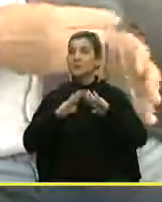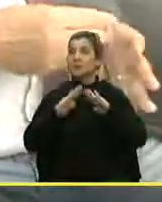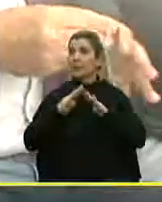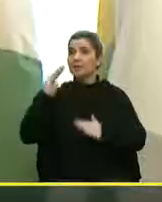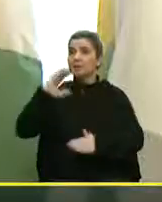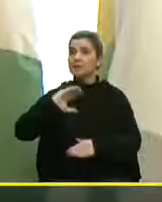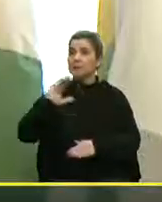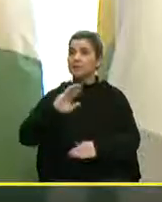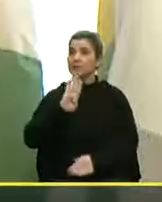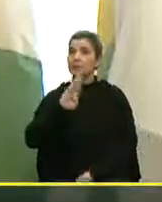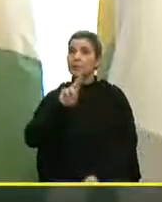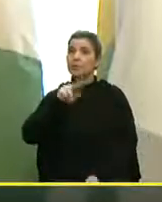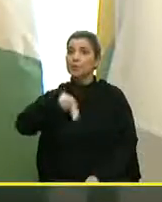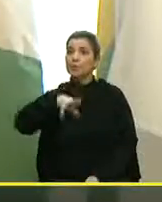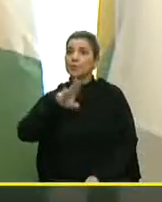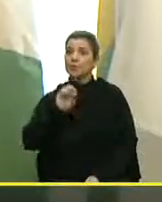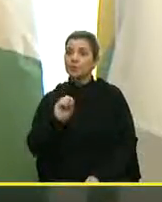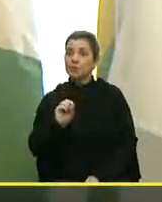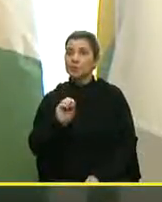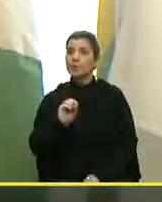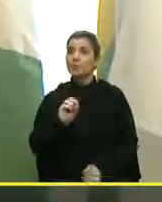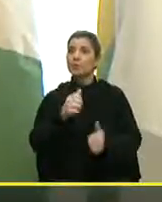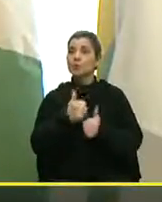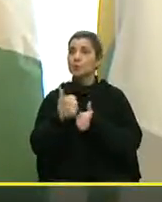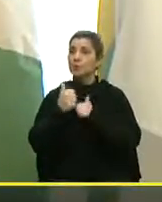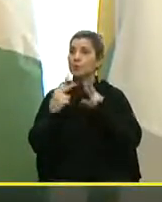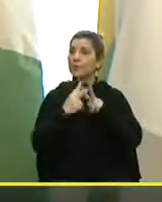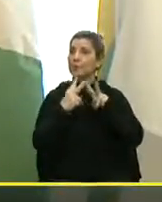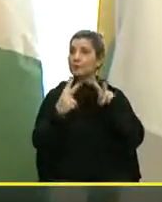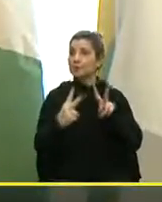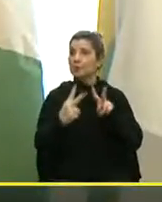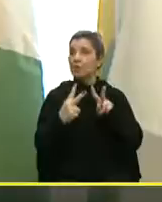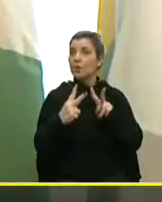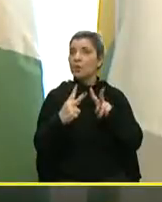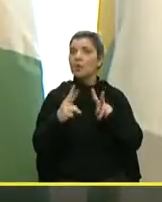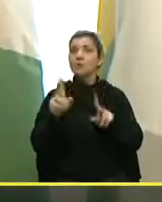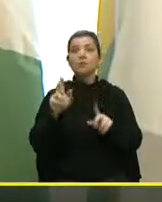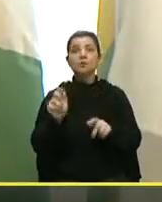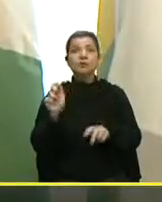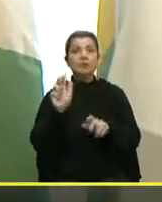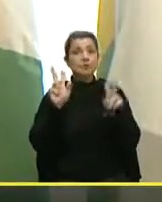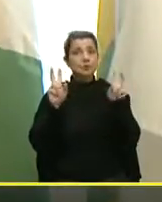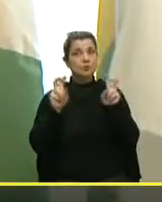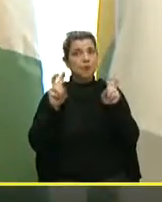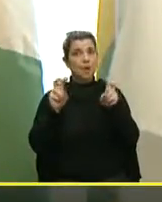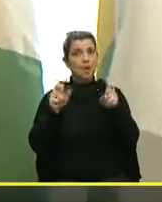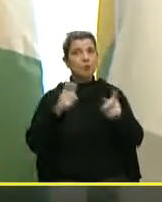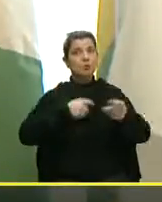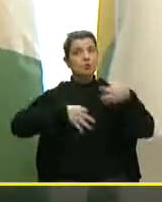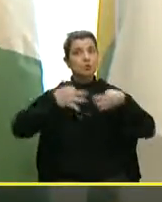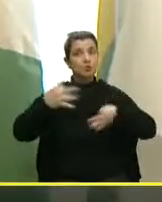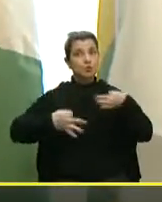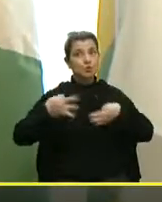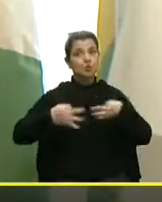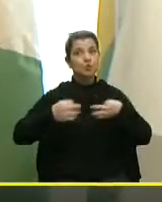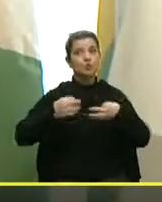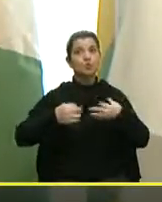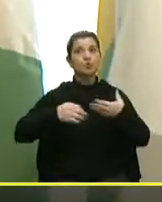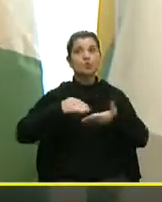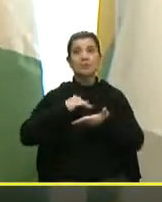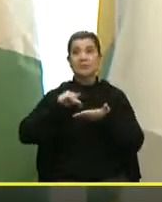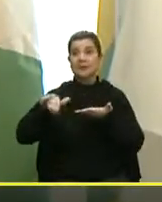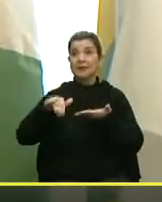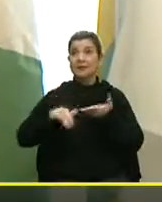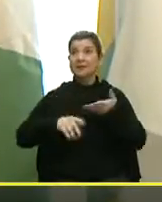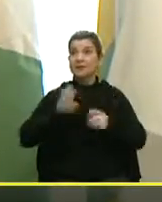Freitas que nos acompanha de forma virtual senhor assessor especial de assuntos jurídicos e desburocratização da Secretaria de